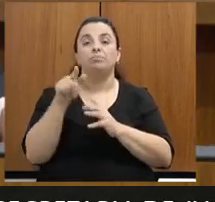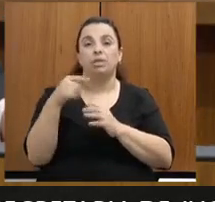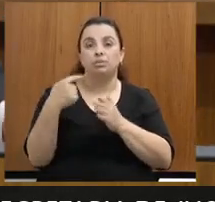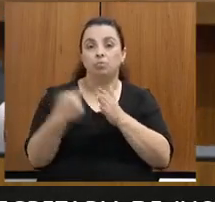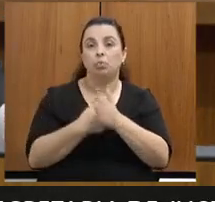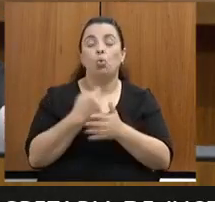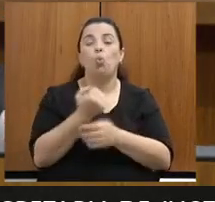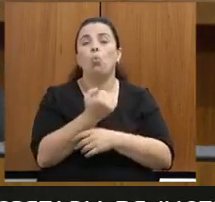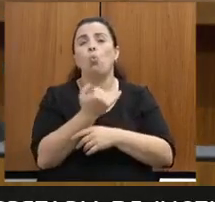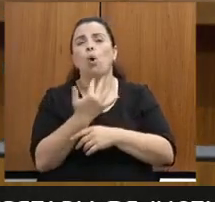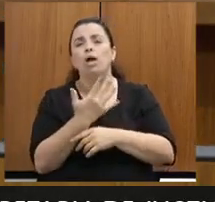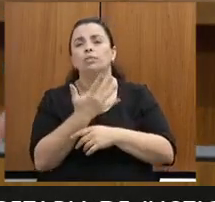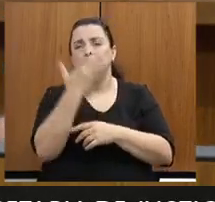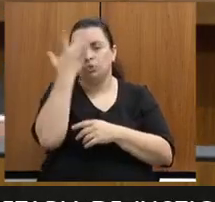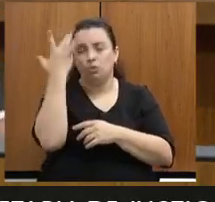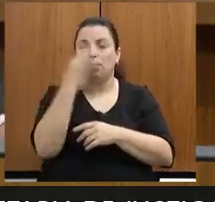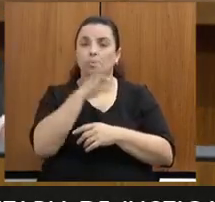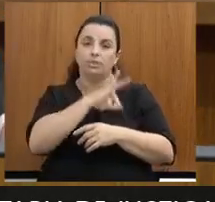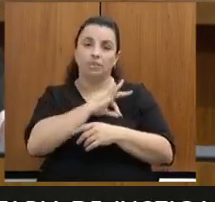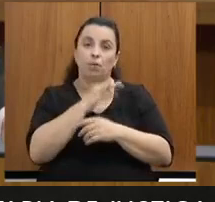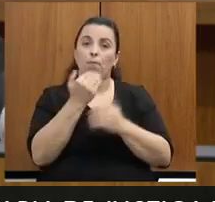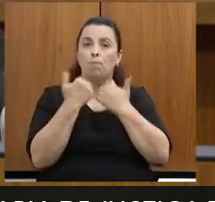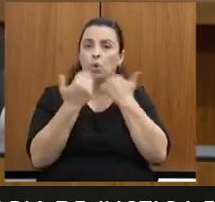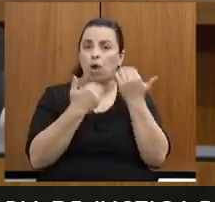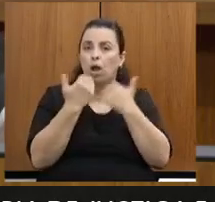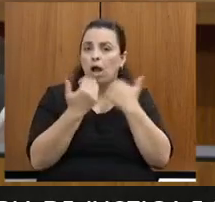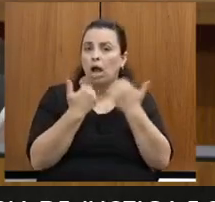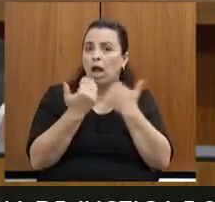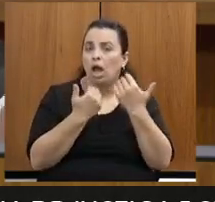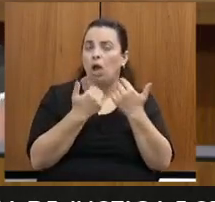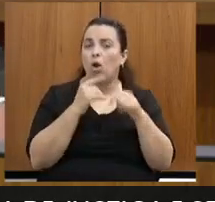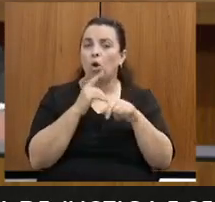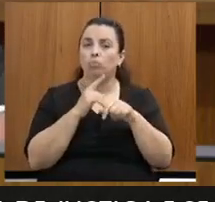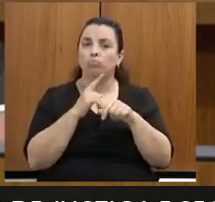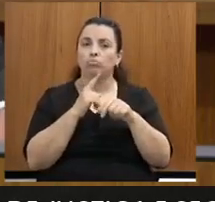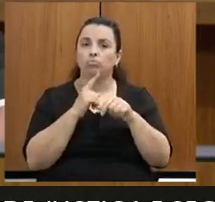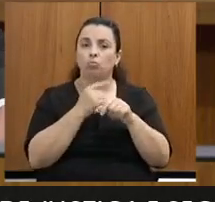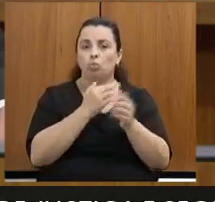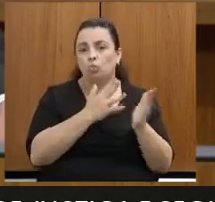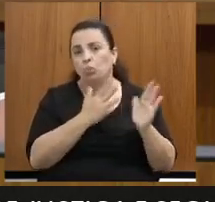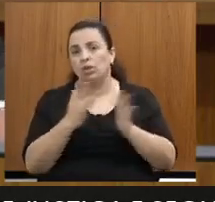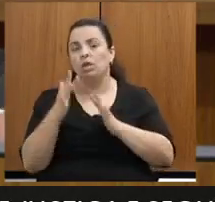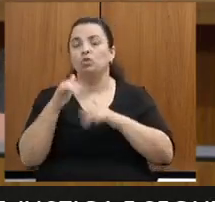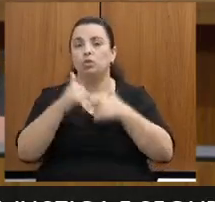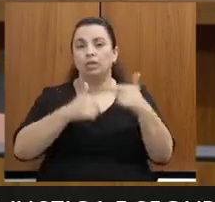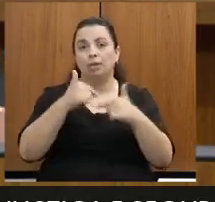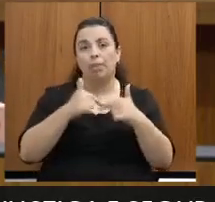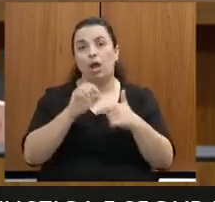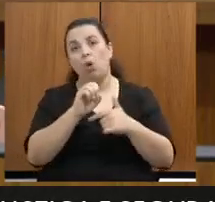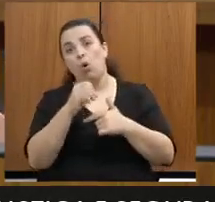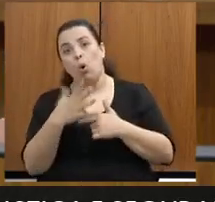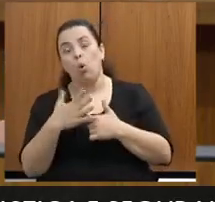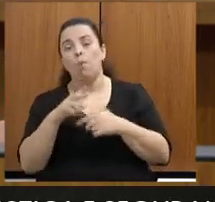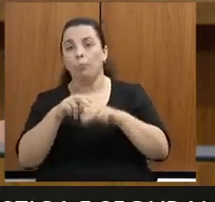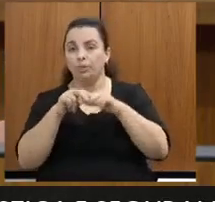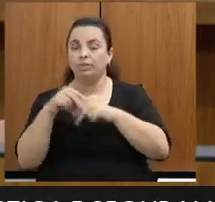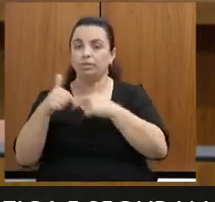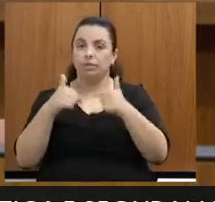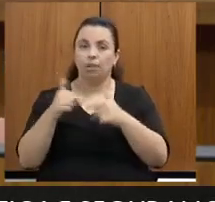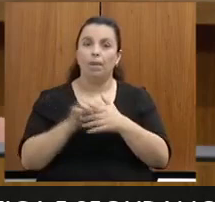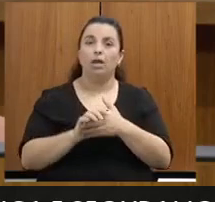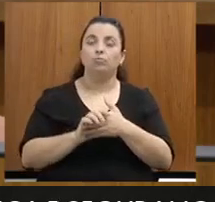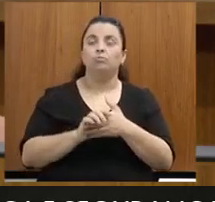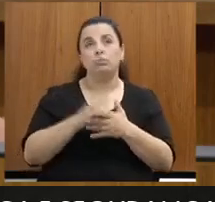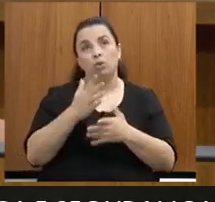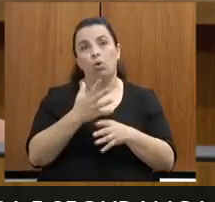mortos em serviço em atividade no ano de 2018 nós temos aqui os